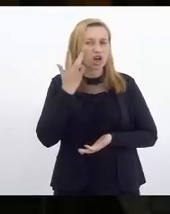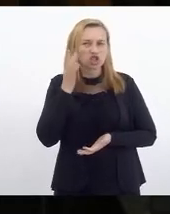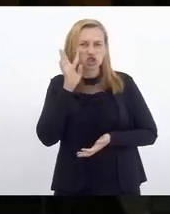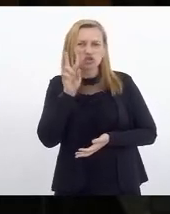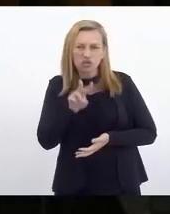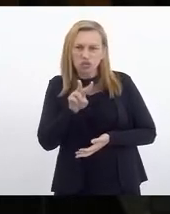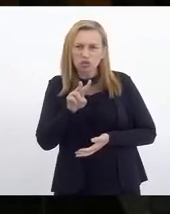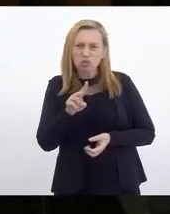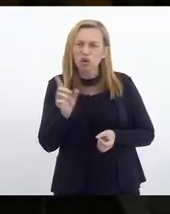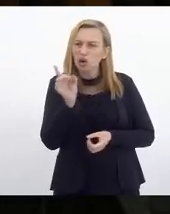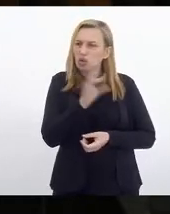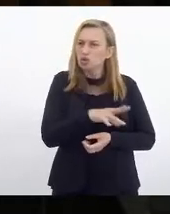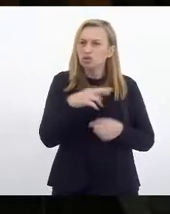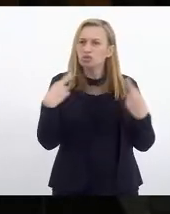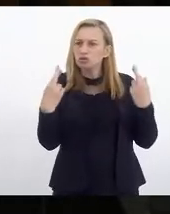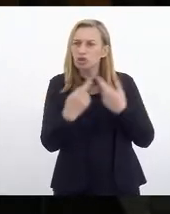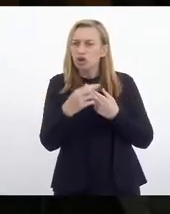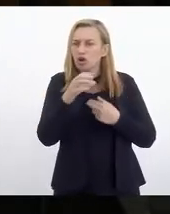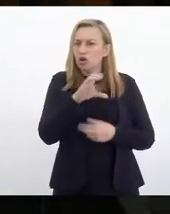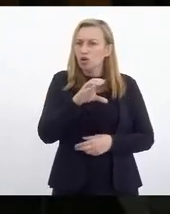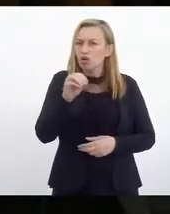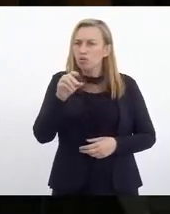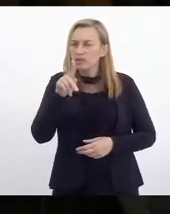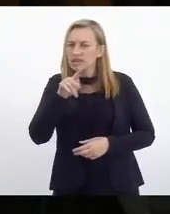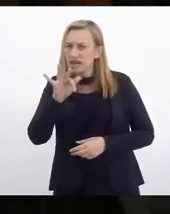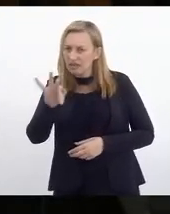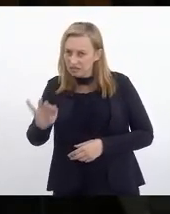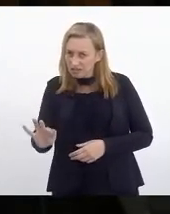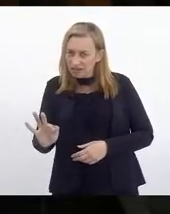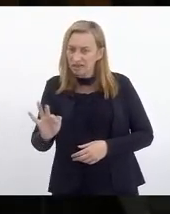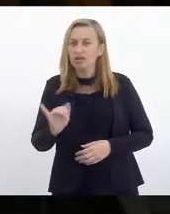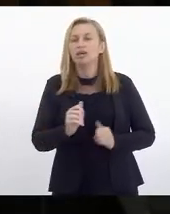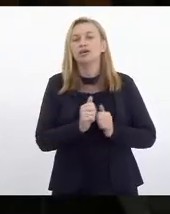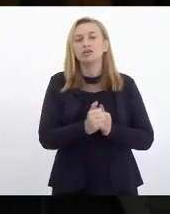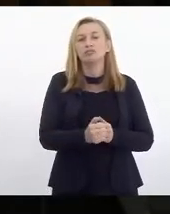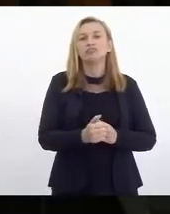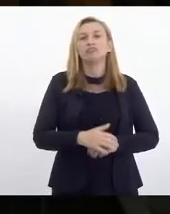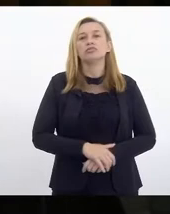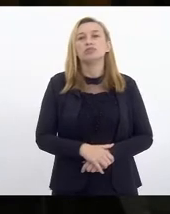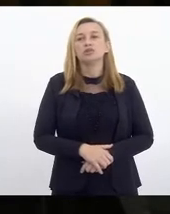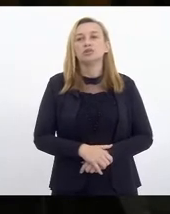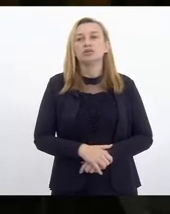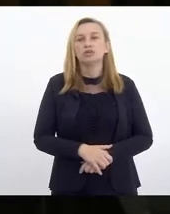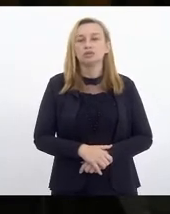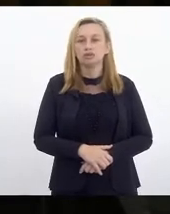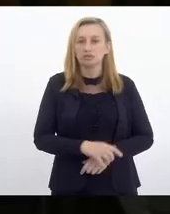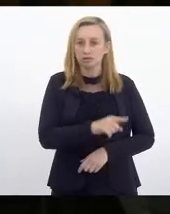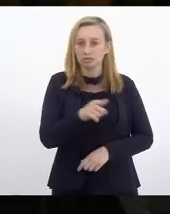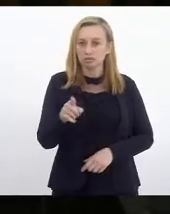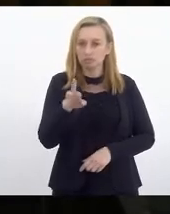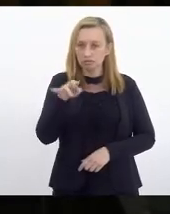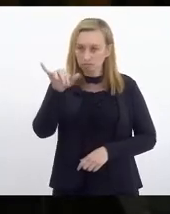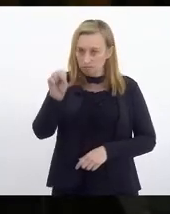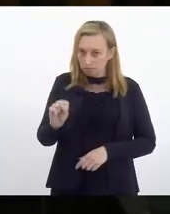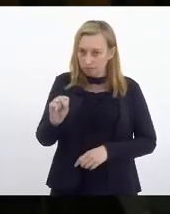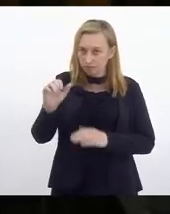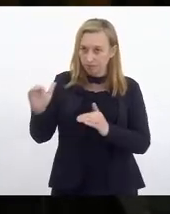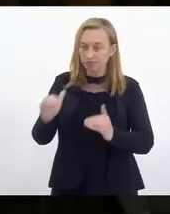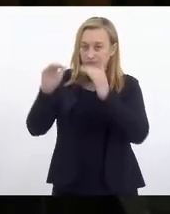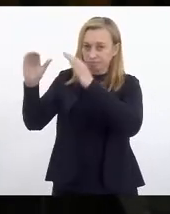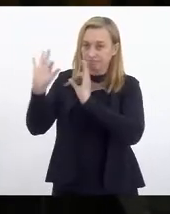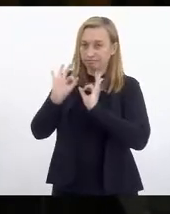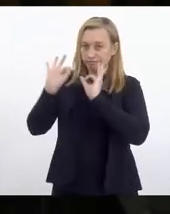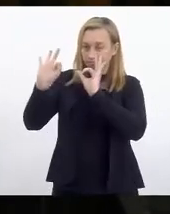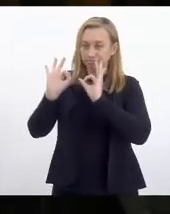à última reunião do Comissaf, da Comissão de Acompanhamento, em que essas receitas extraordinárias